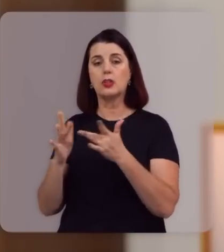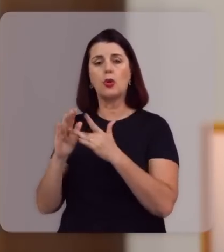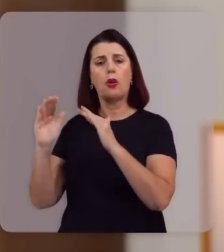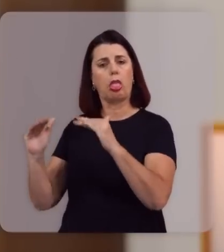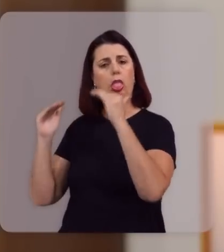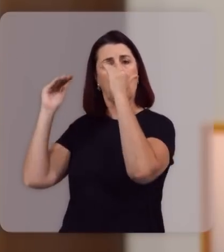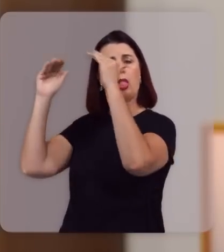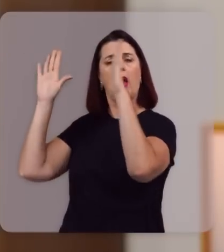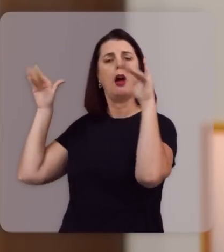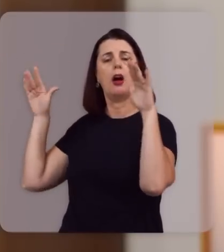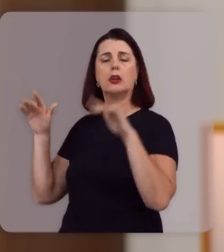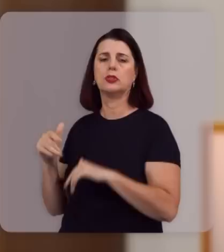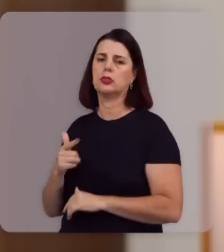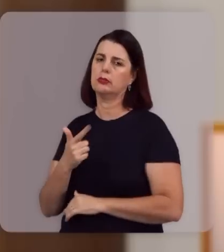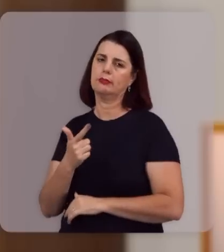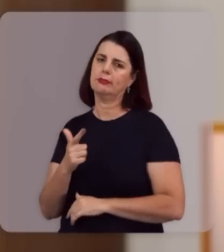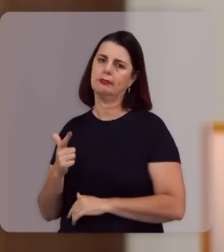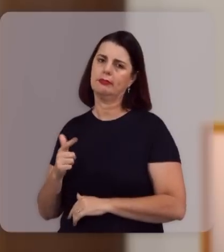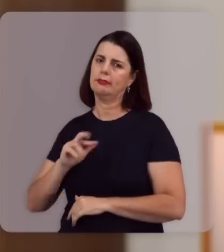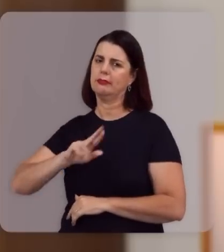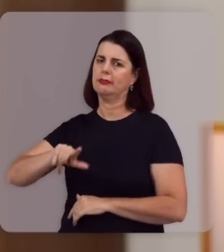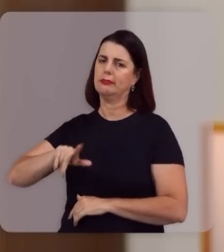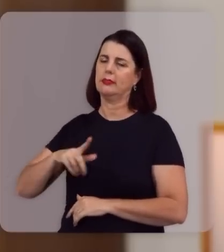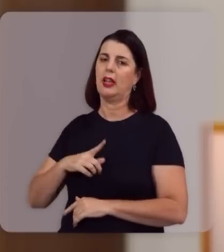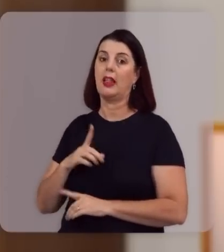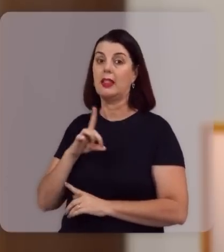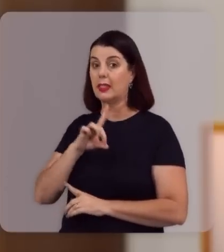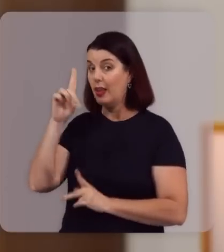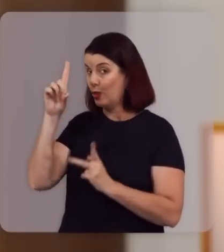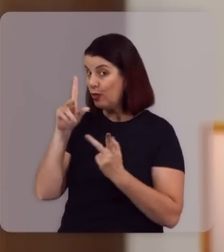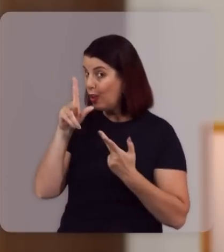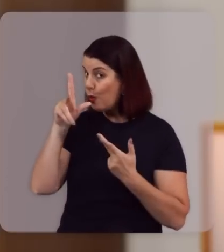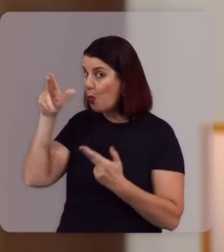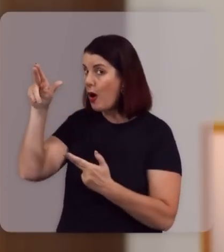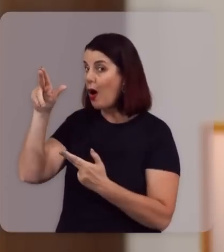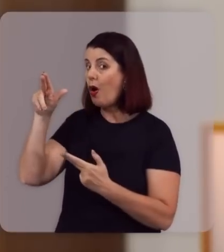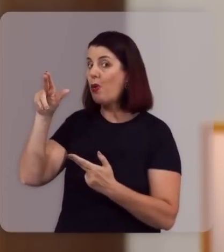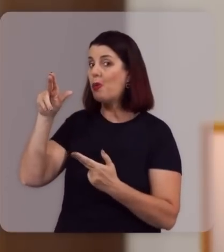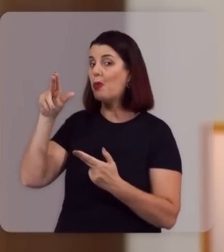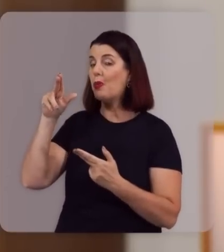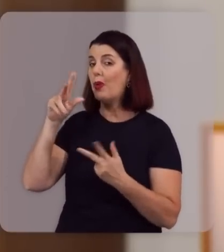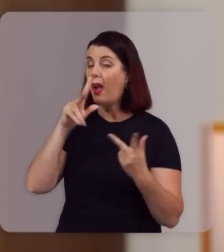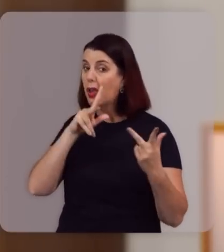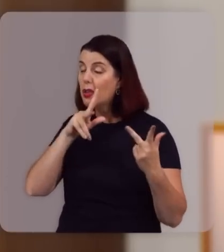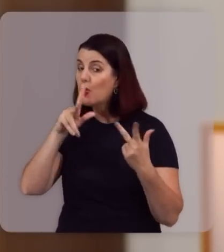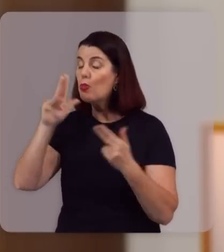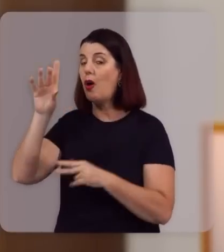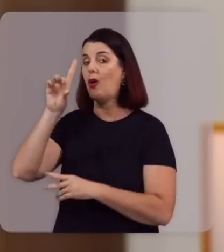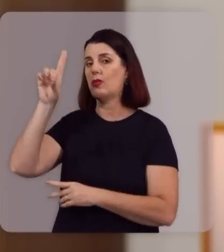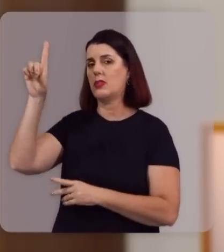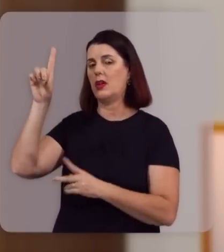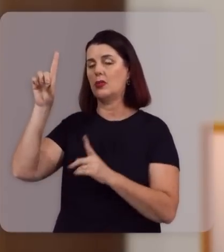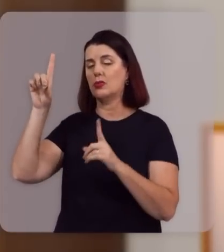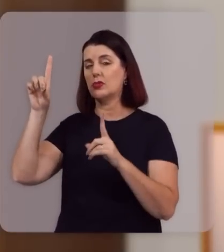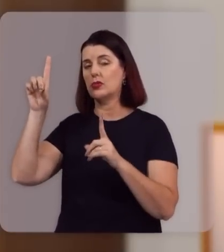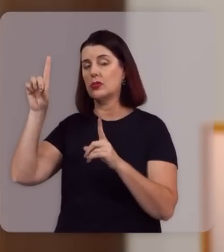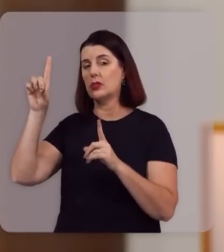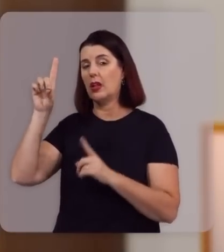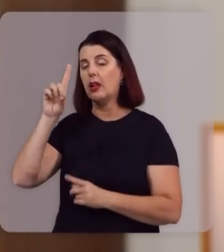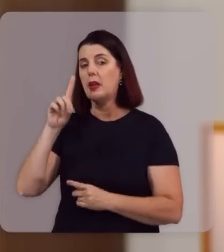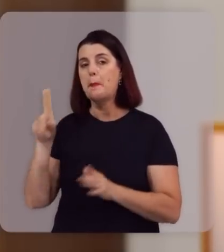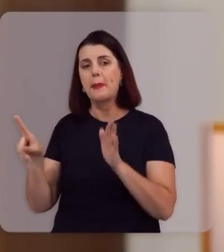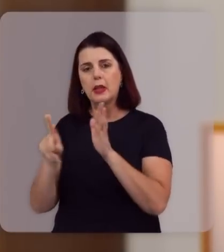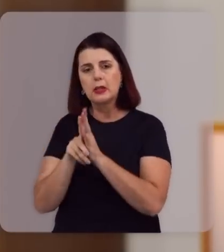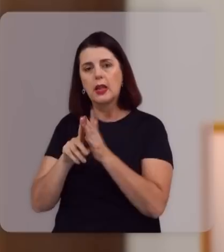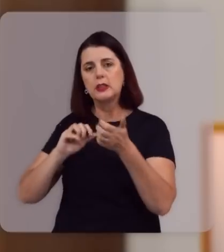superior aos anjos. Ele é Deus da mesma natureza, da mesma essência, tendo os mesmos